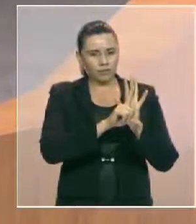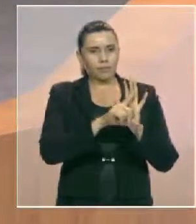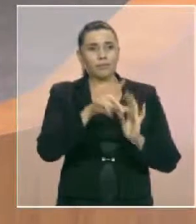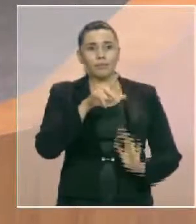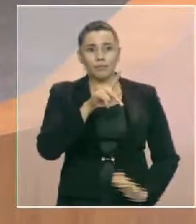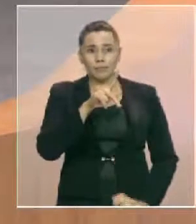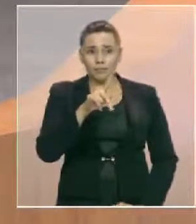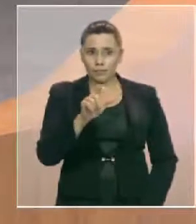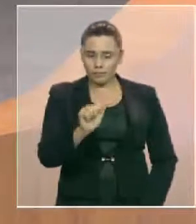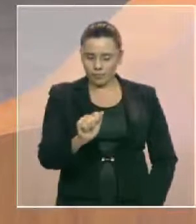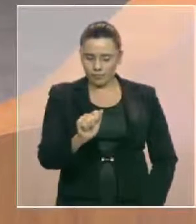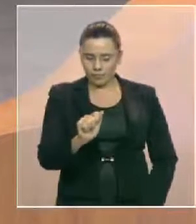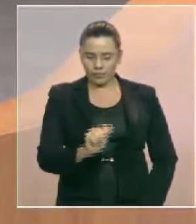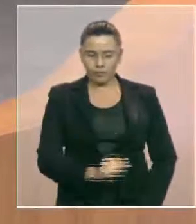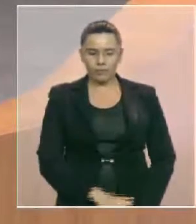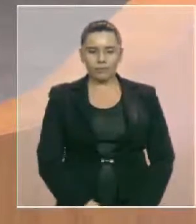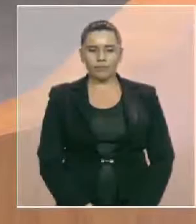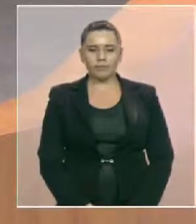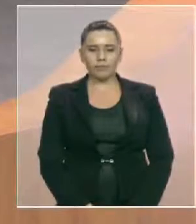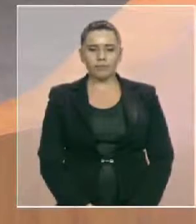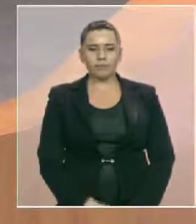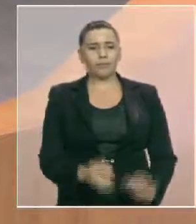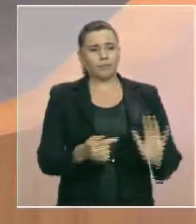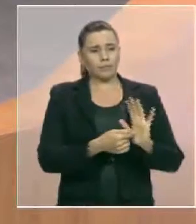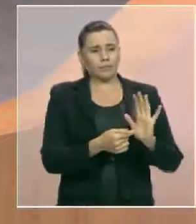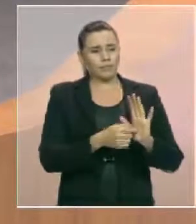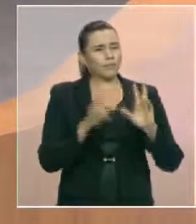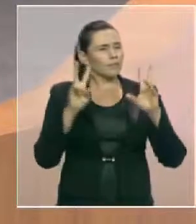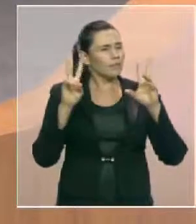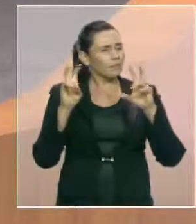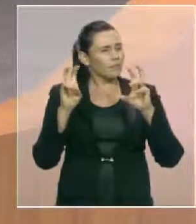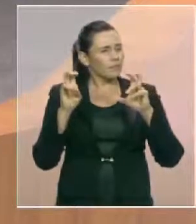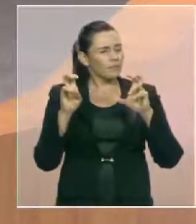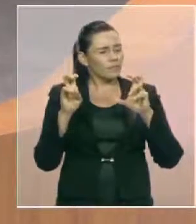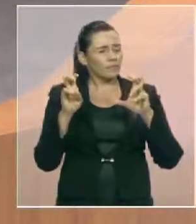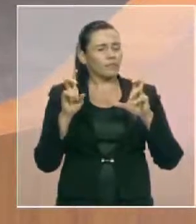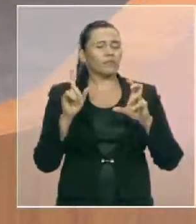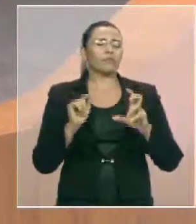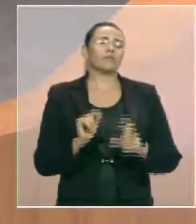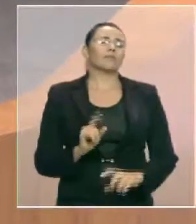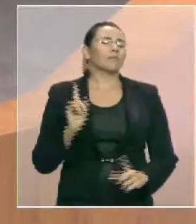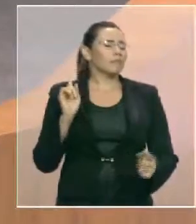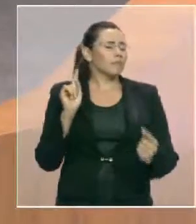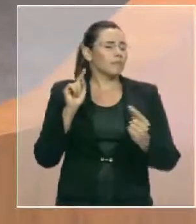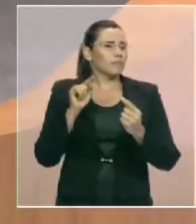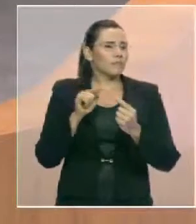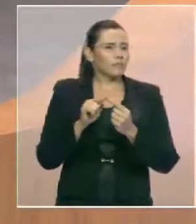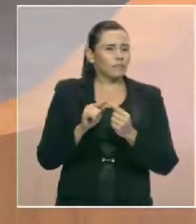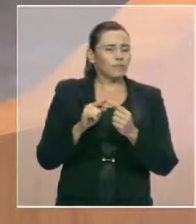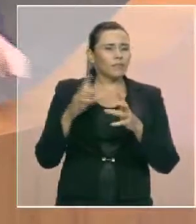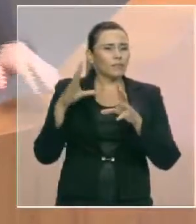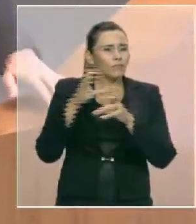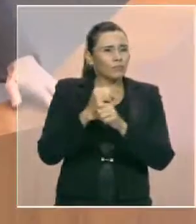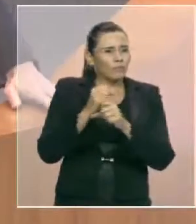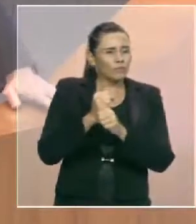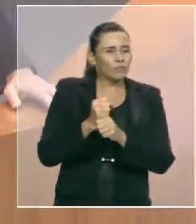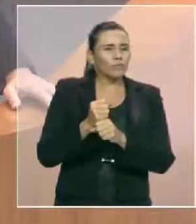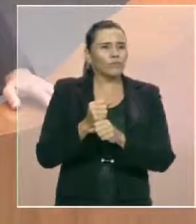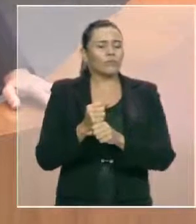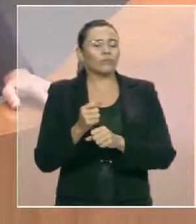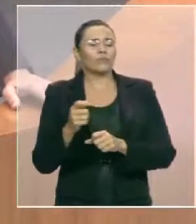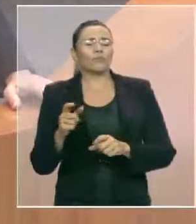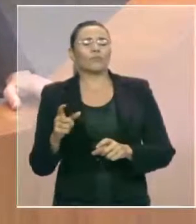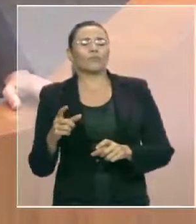PPA, que trata das finanças e do plano de ação